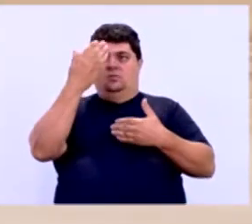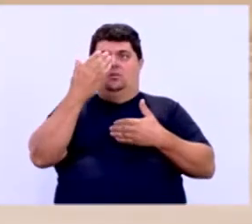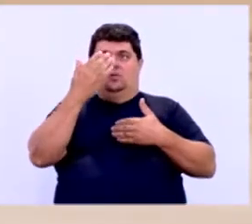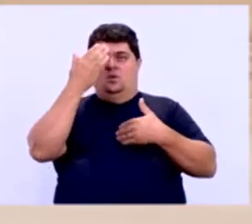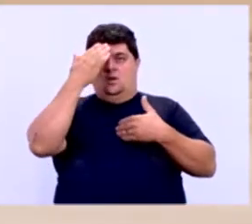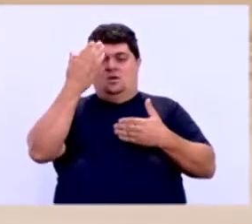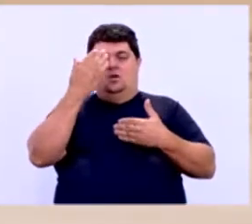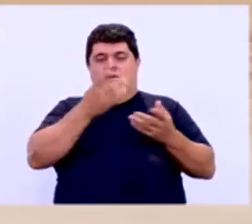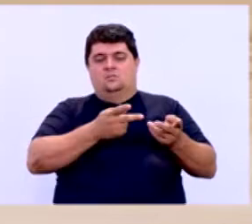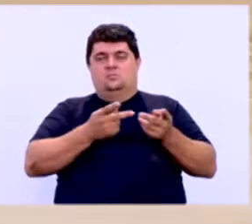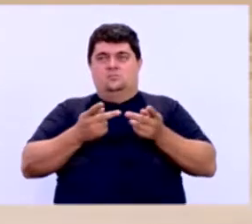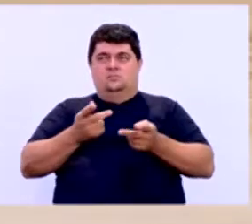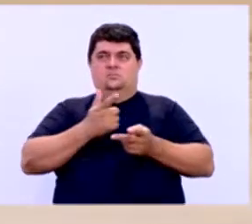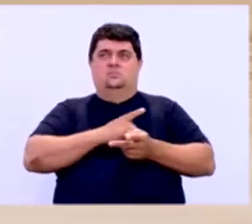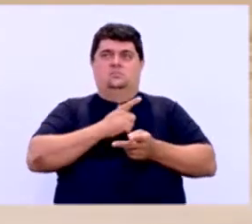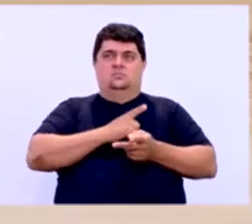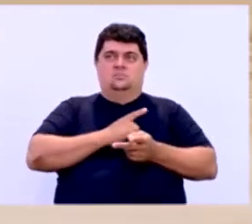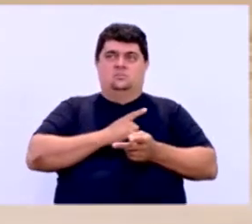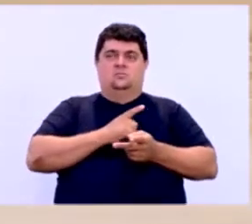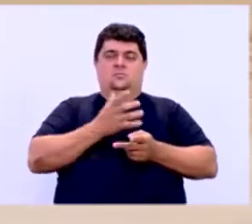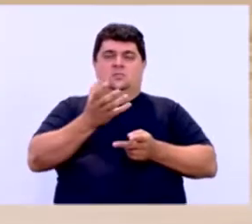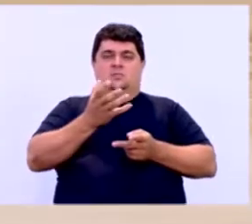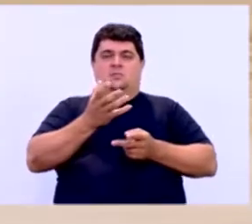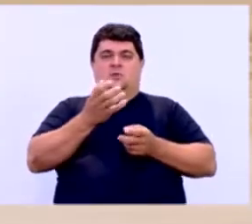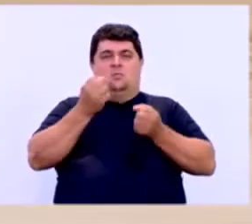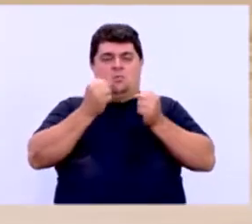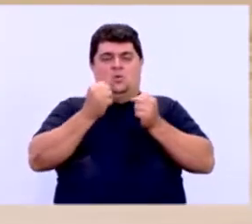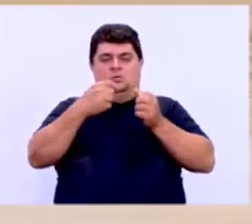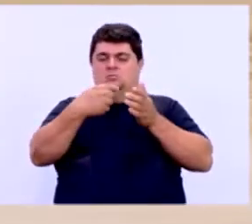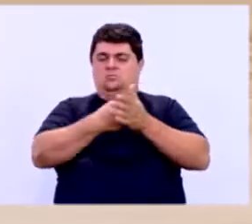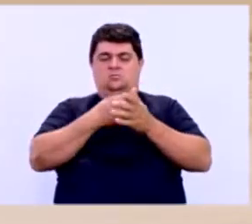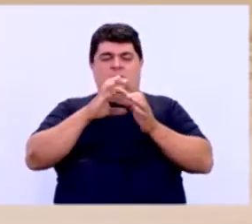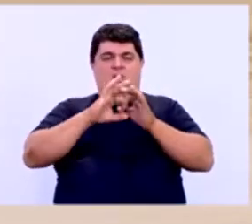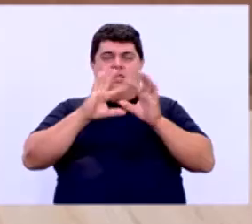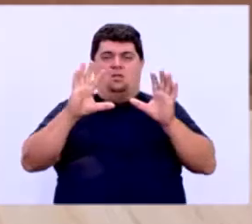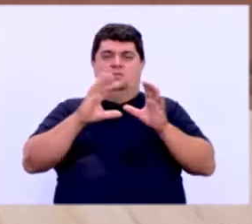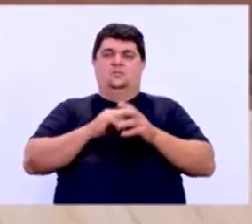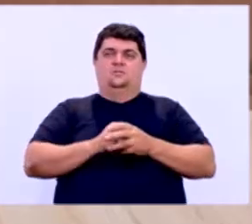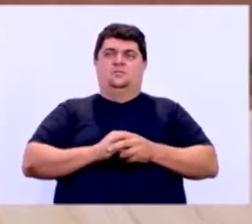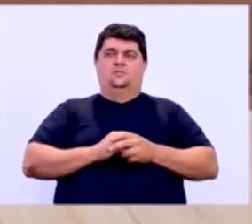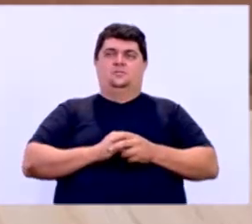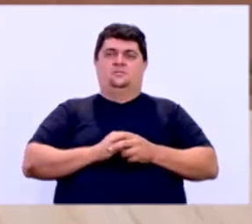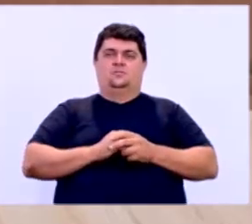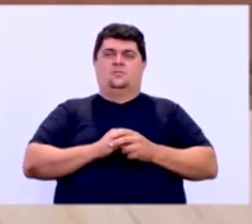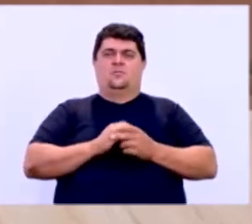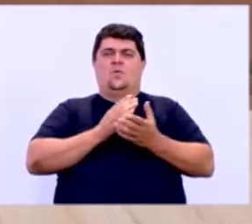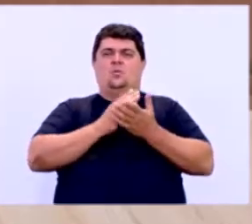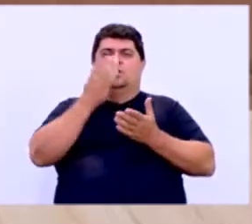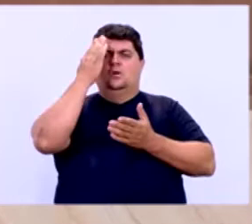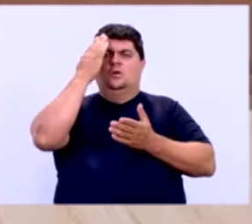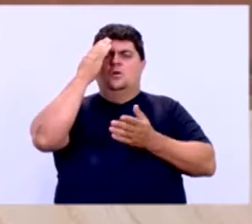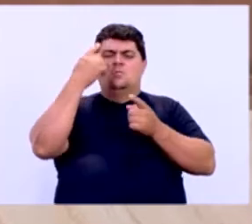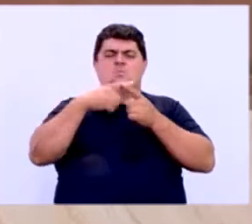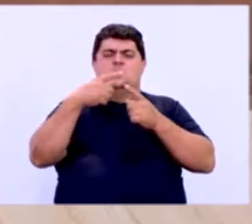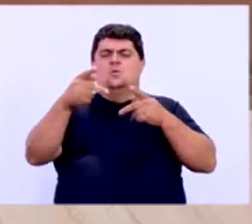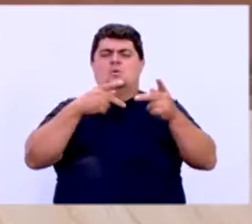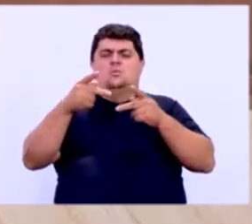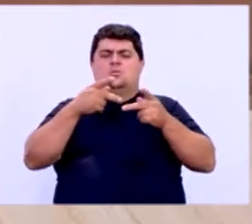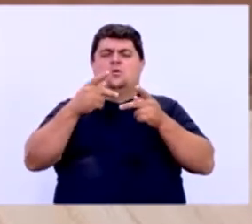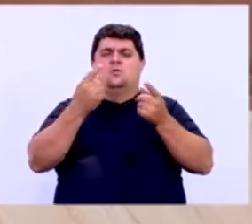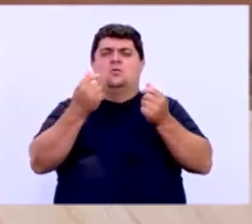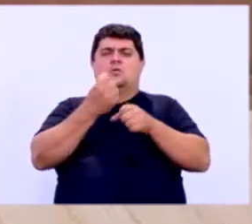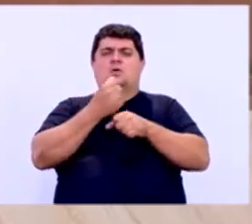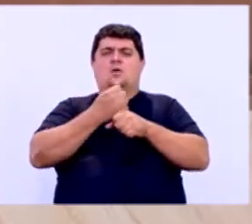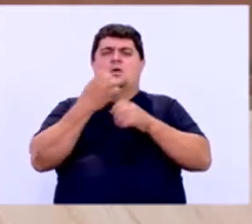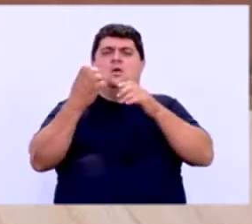a oportunidade e quero dizer que estou à disposição. Perfeito, professor. Então vamos começar entendendo por que o planejamento financeiro é importante